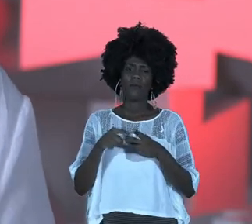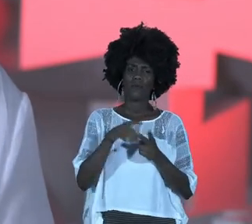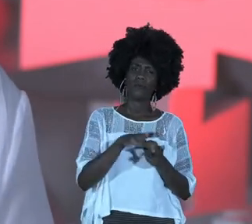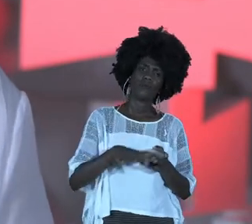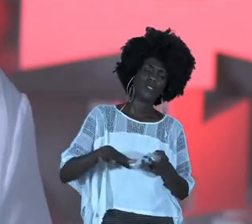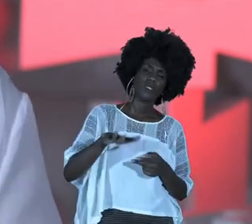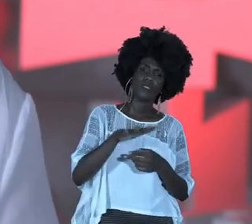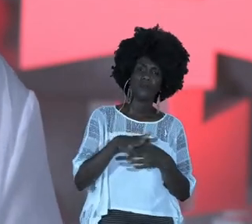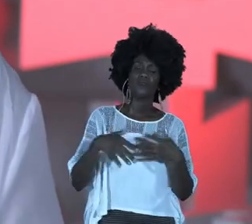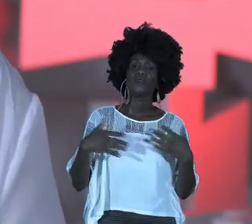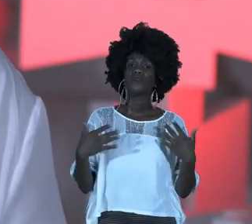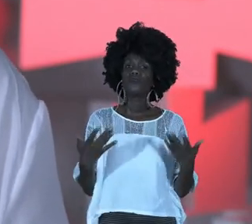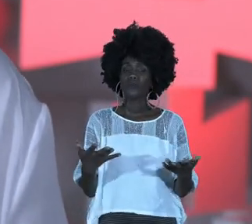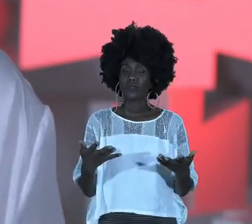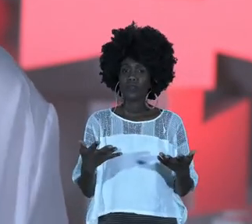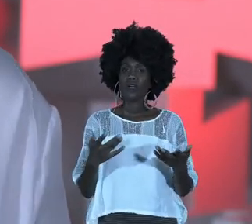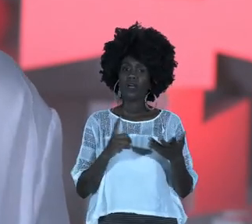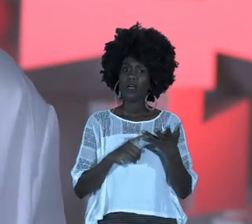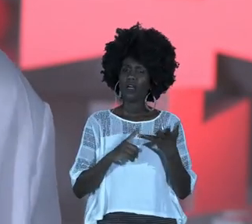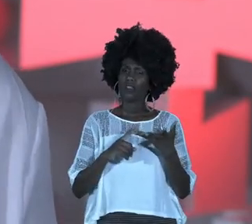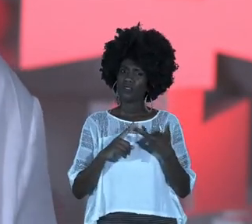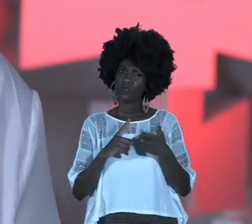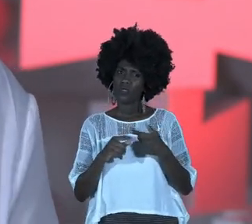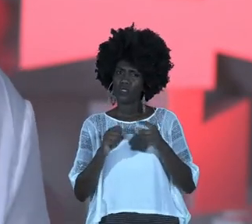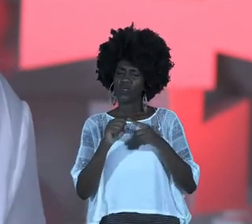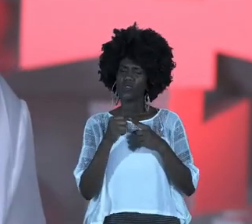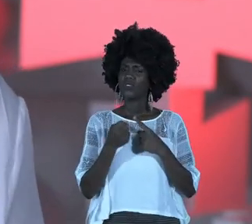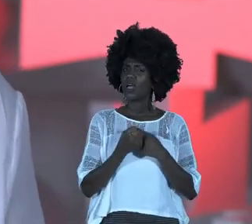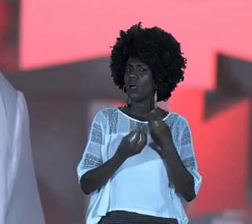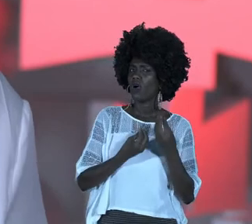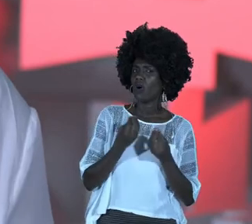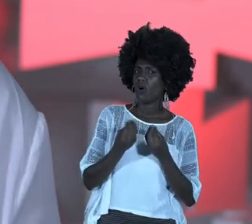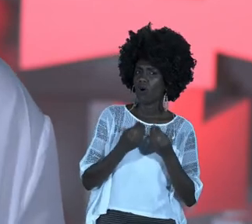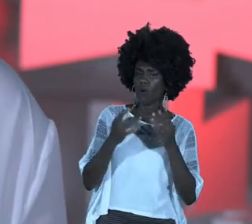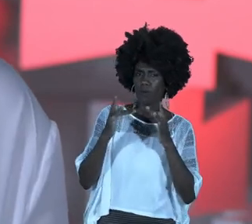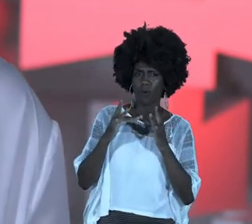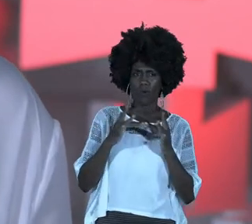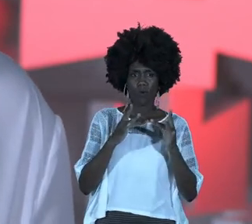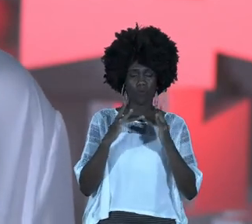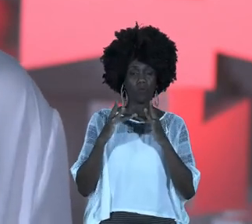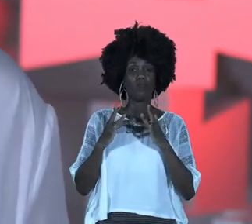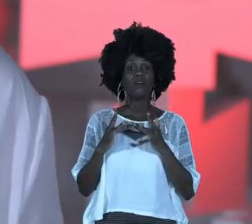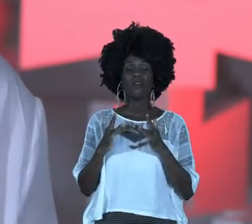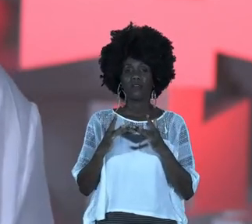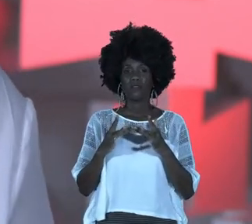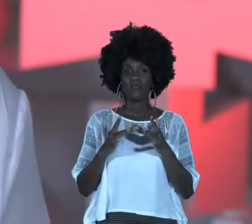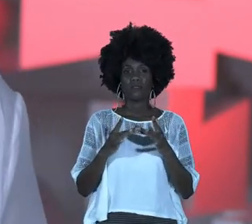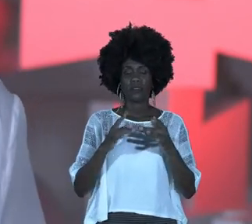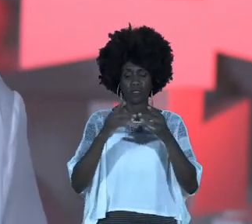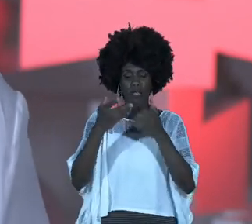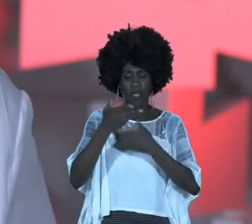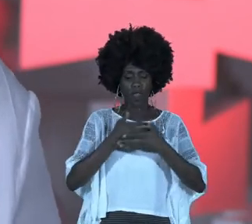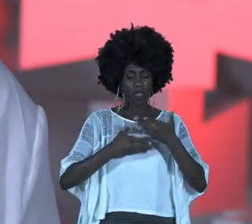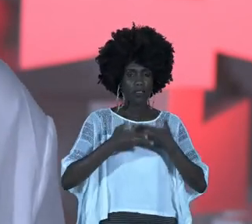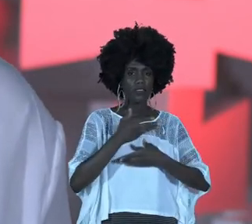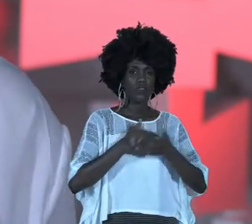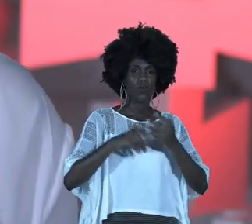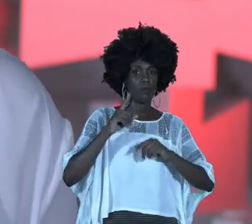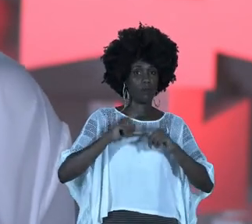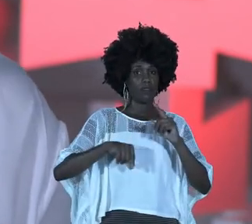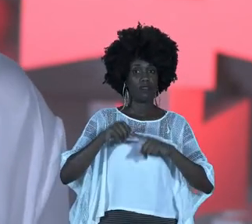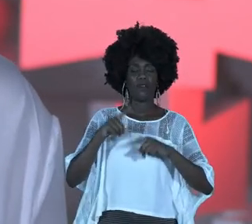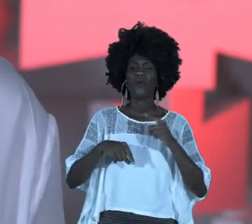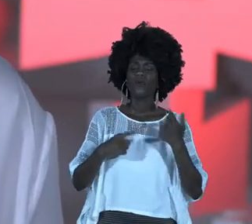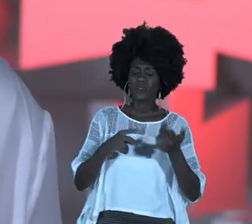espaço, trabalha questões sociais, de que maneira, como relaciona elementos materiais, o que representa